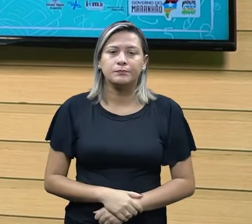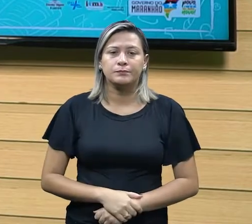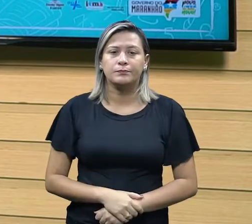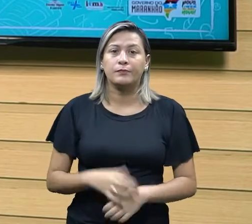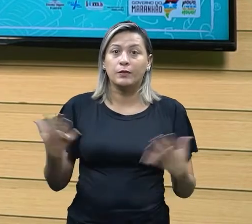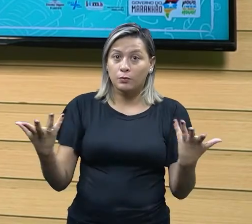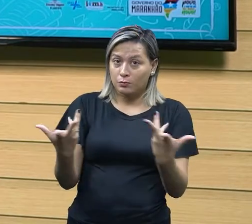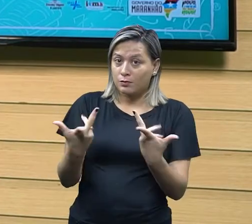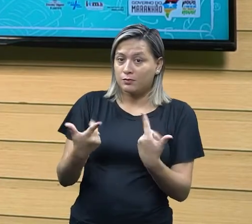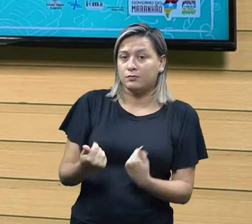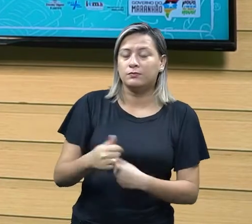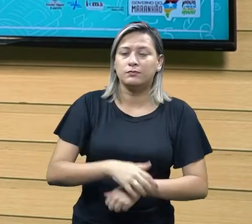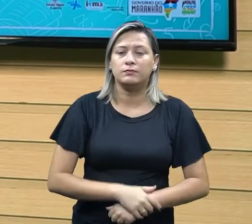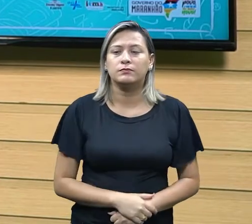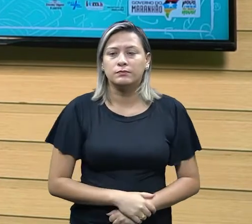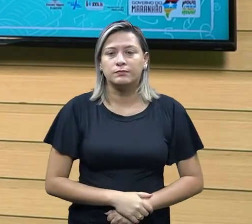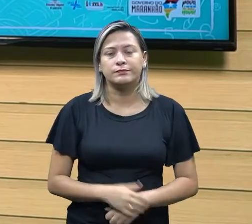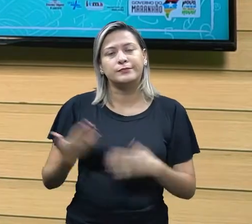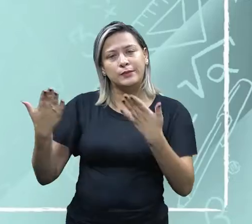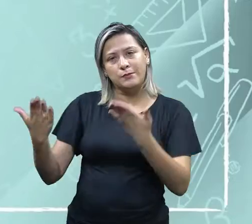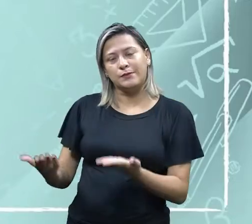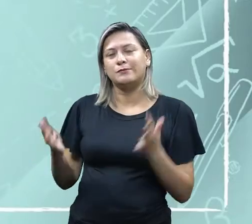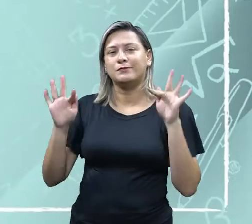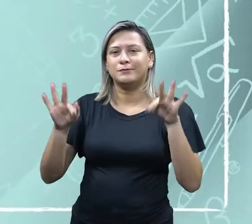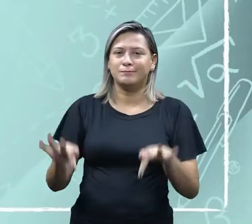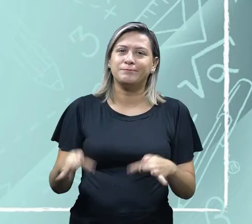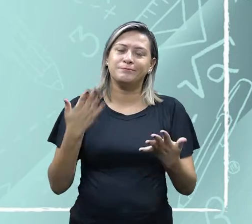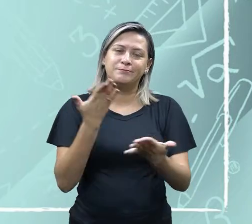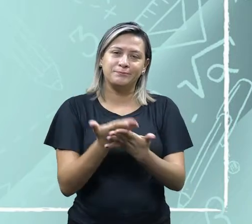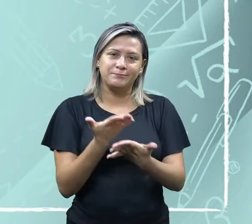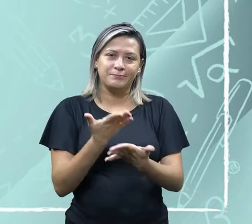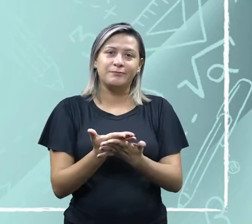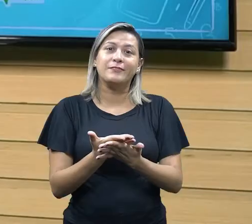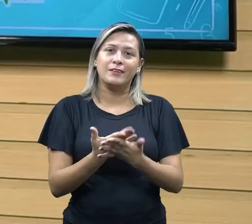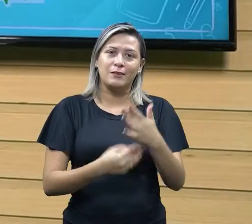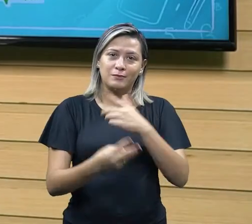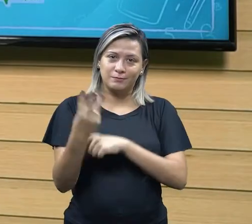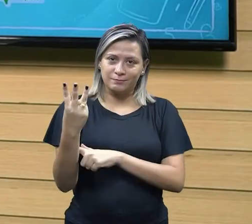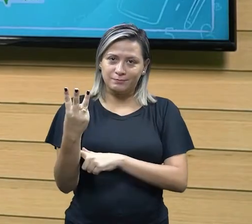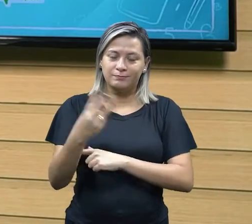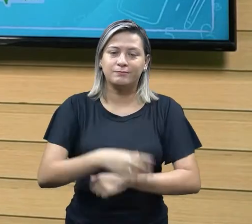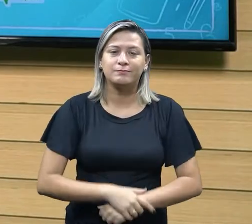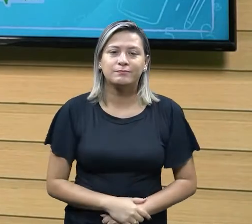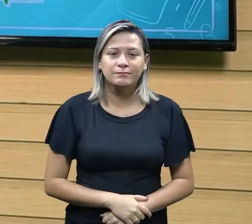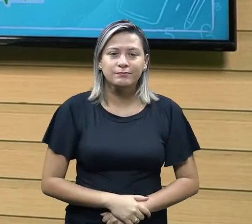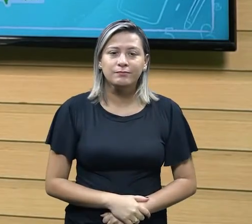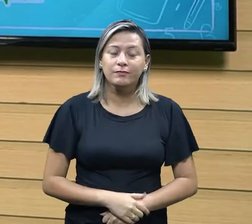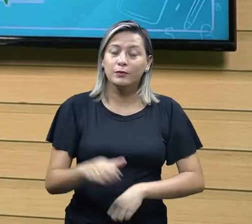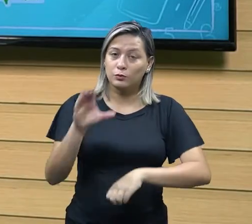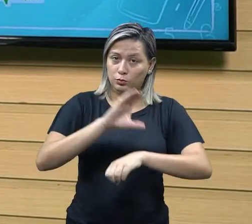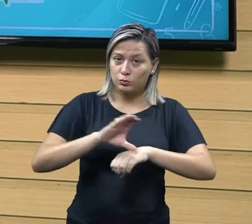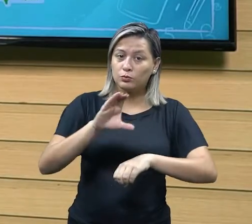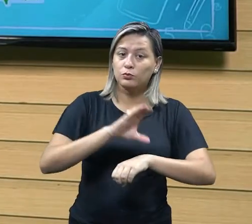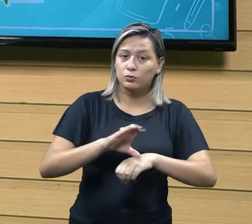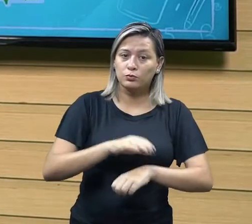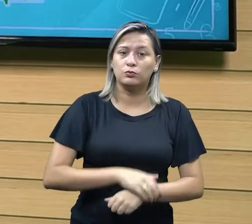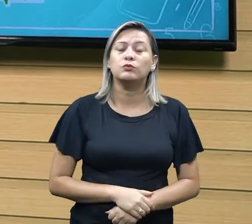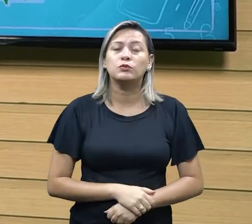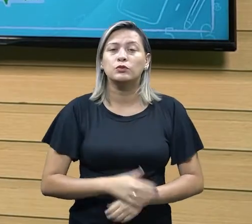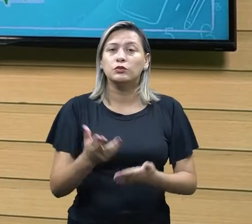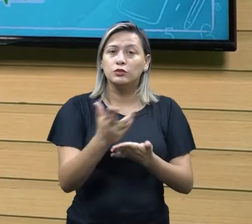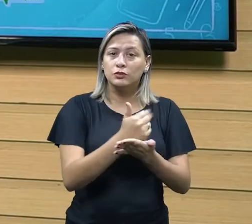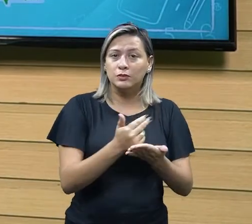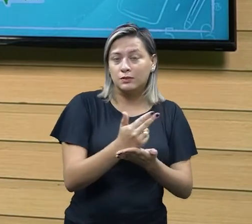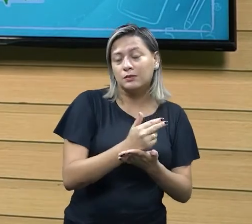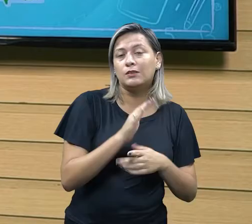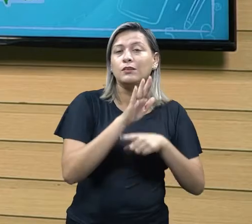rápida, tá? Mais eficiente. Aqui a gente encerra a nossa terceira aula do nosso